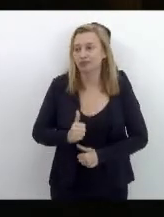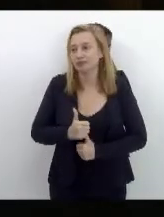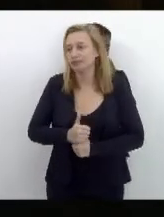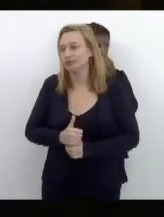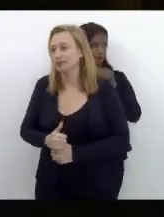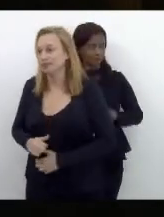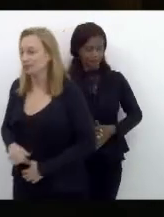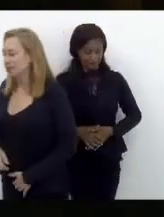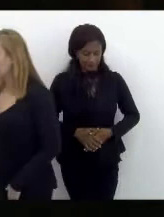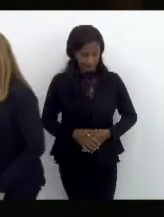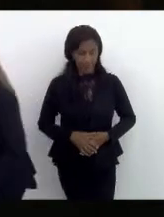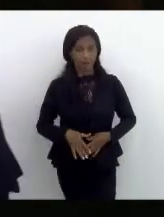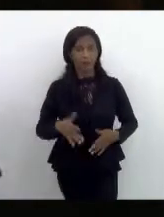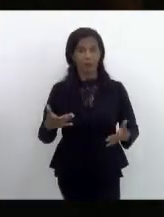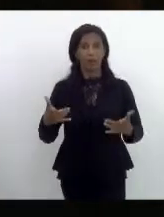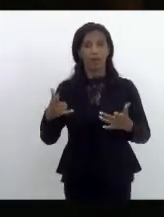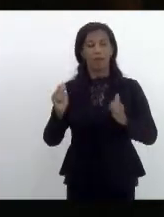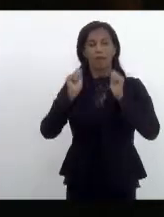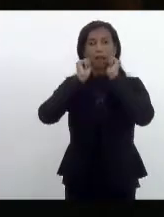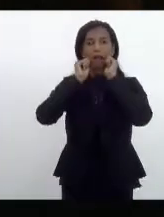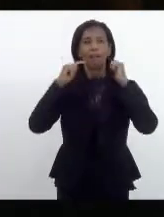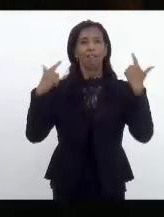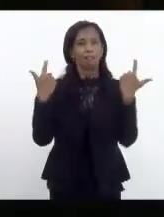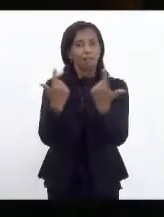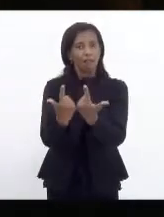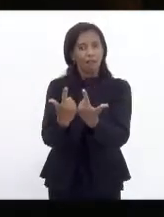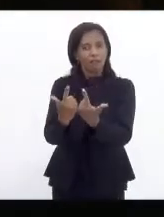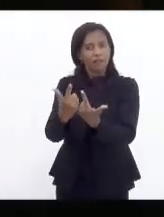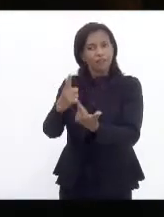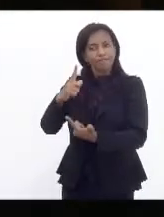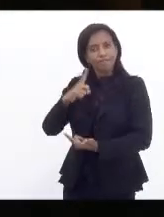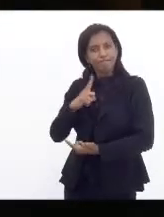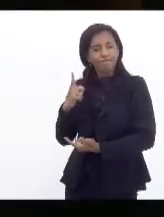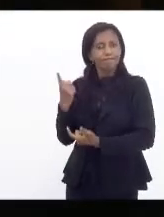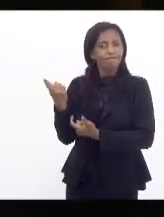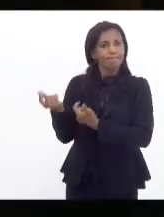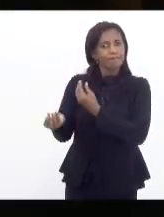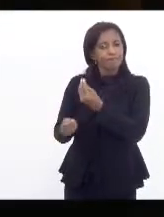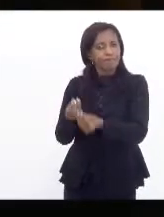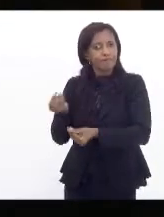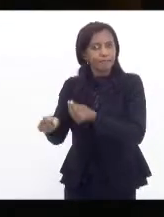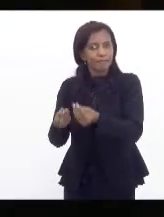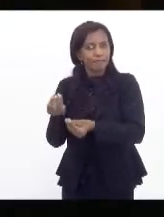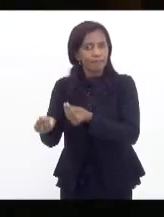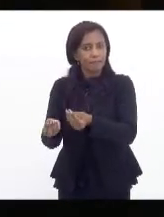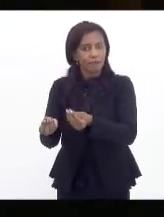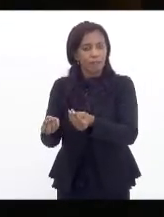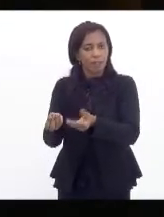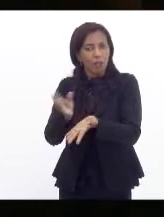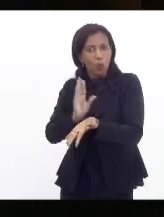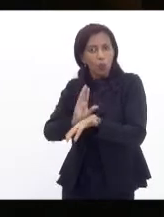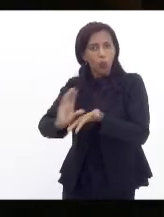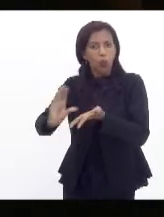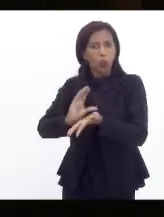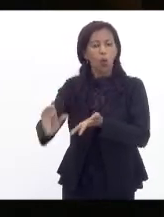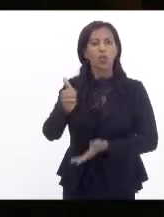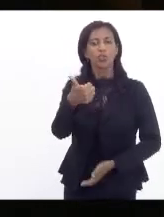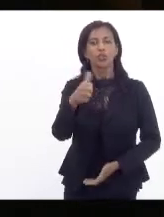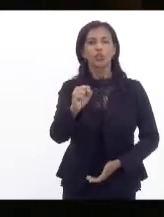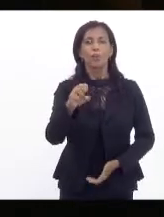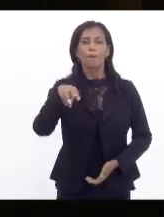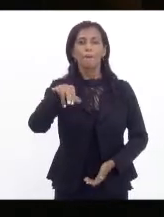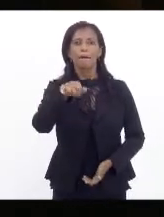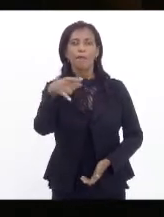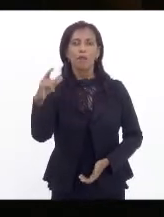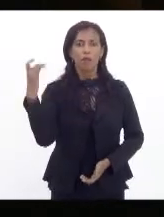Então, a Alerj ousa a fazer esse, a levar esse recurso de 18 milhões para